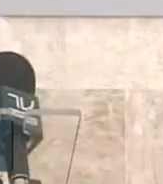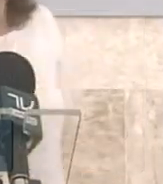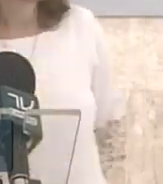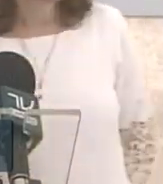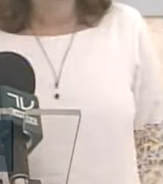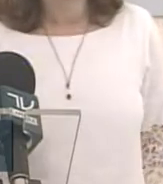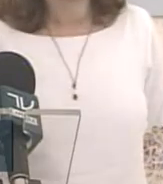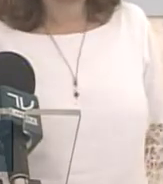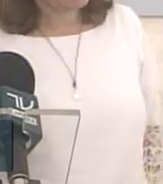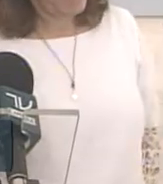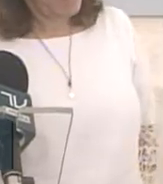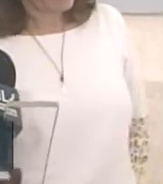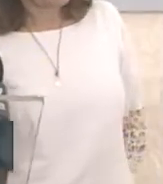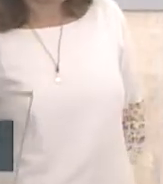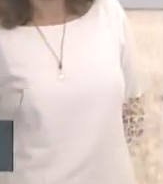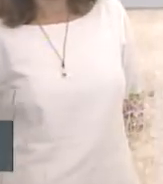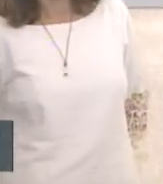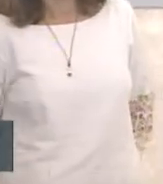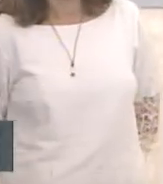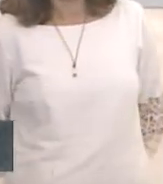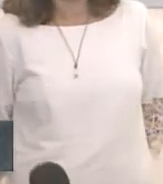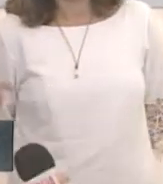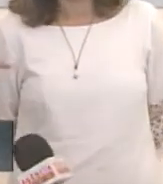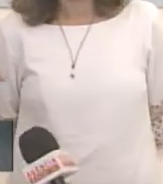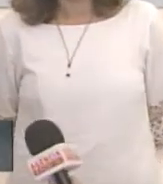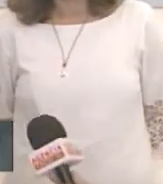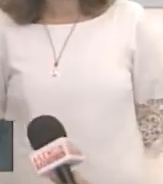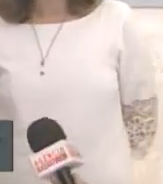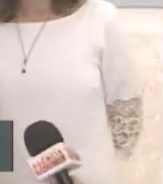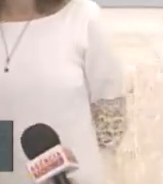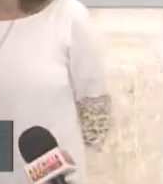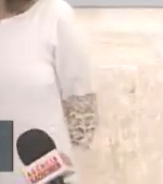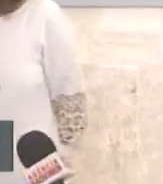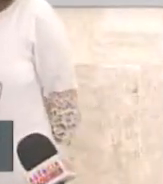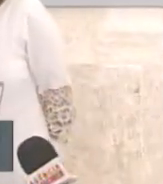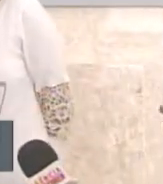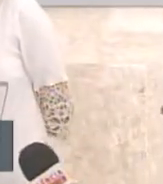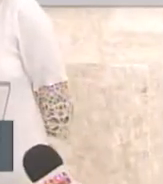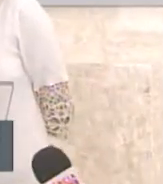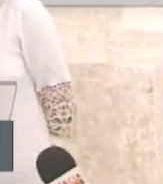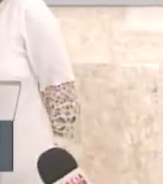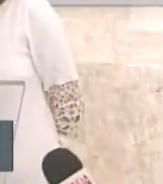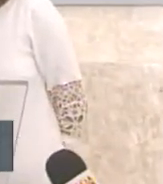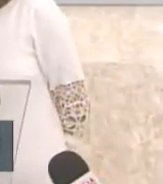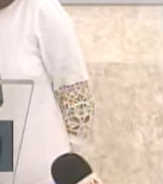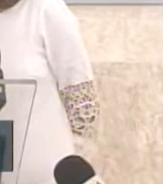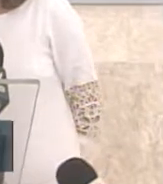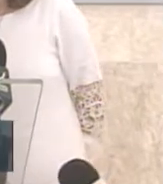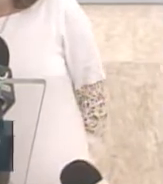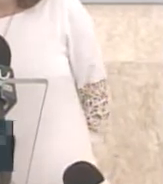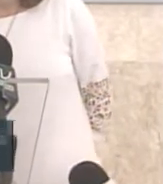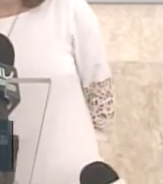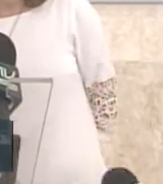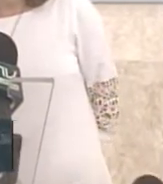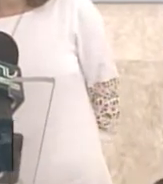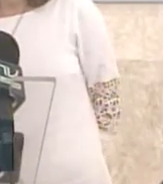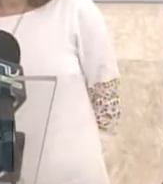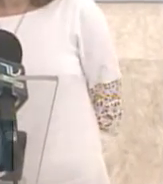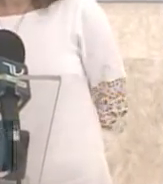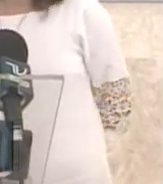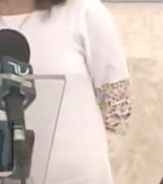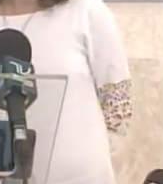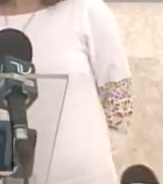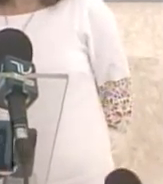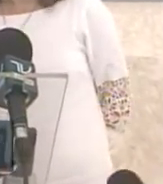13.356, esses 320 mil, vai se somar esse número aqui do Bolsa Família? Não, esses isso, exatamente. E esse número já contempla os 407 mil de